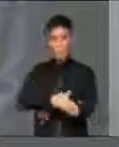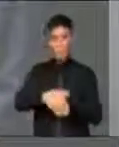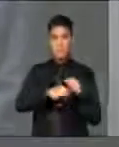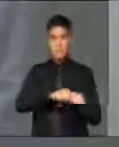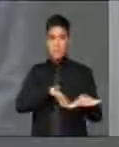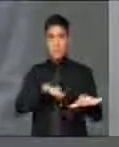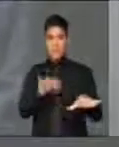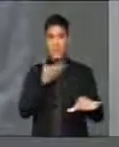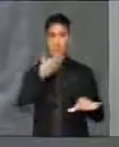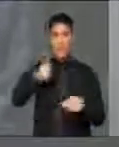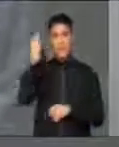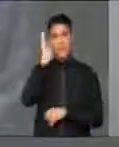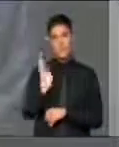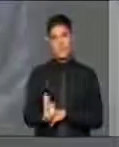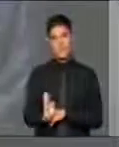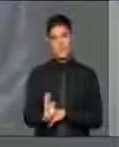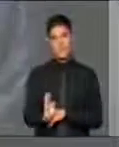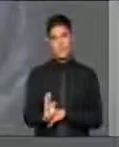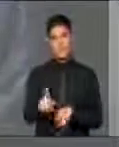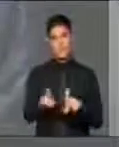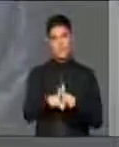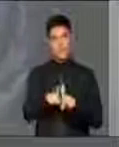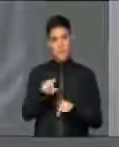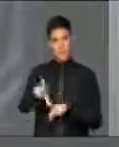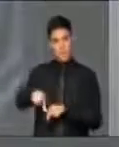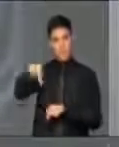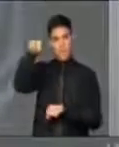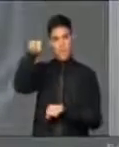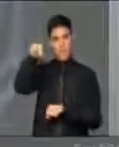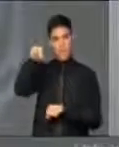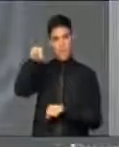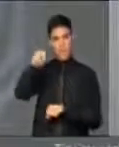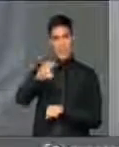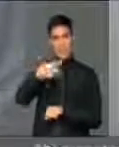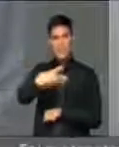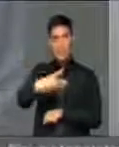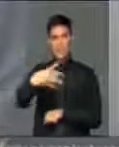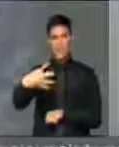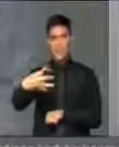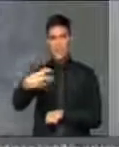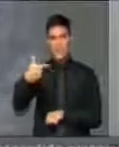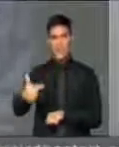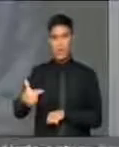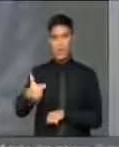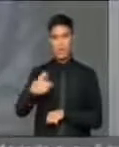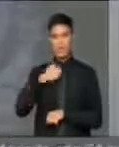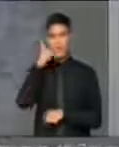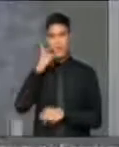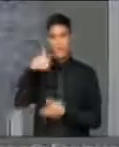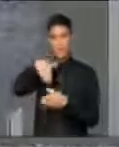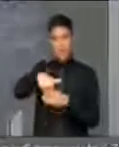país decente. Decidiremos por esse caminho, com mais de 342